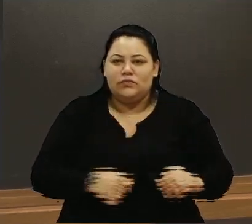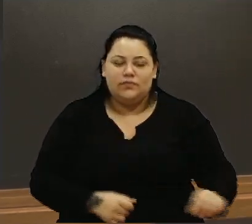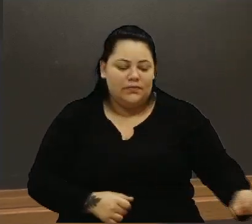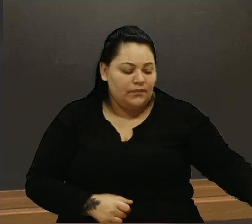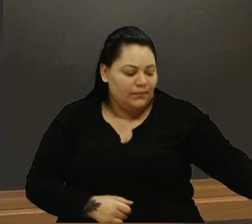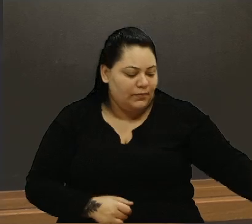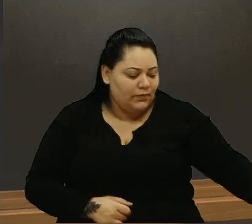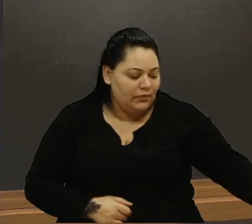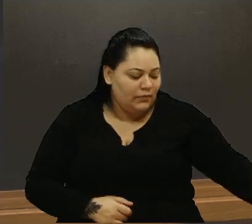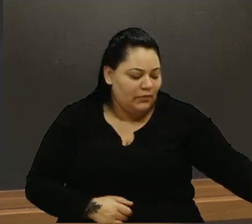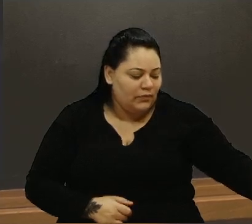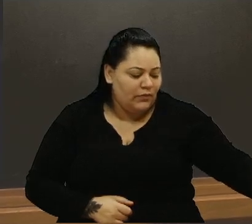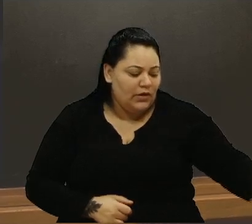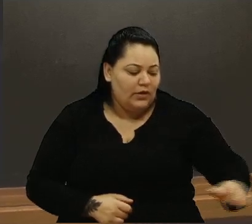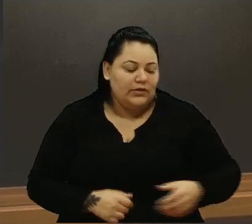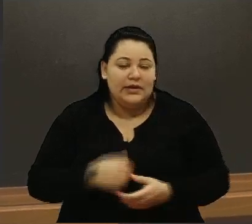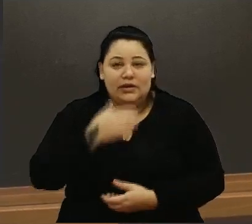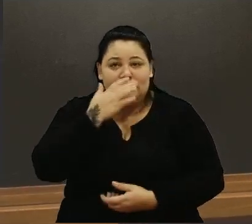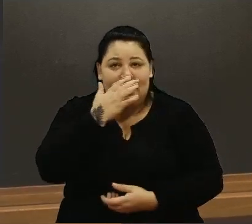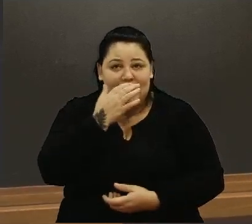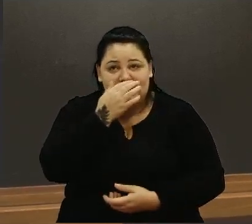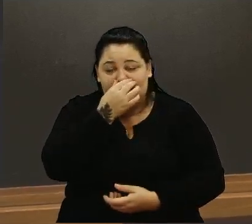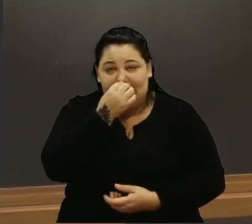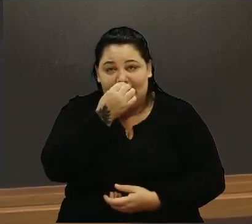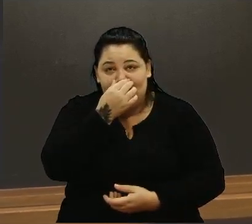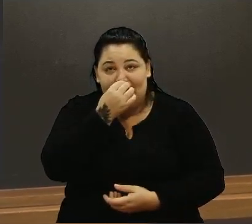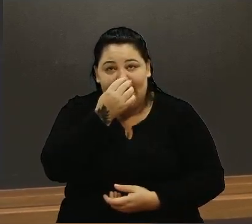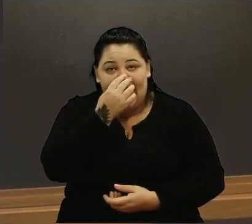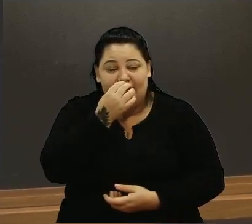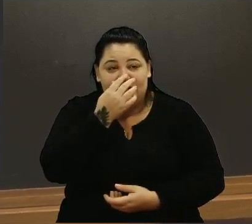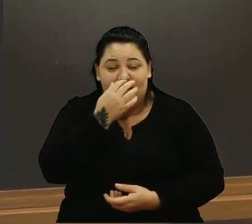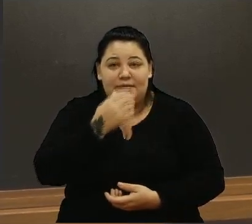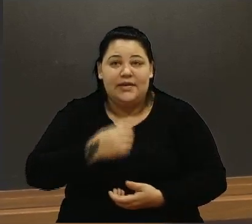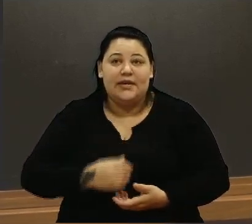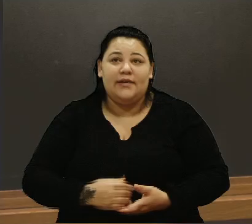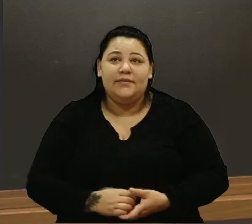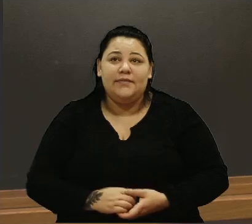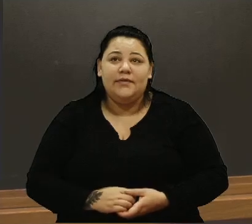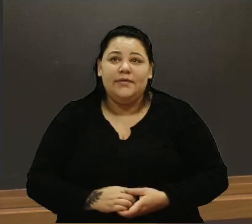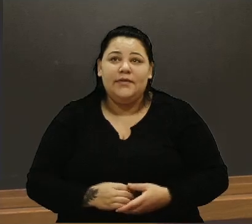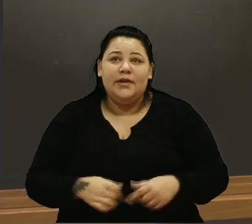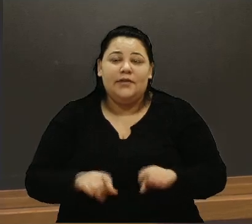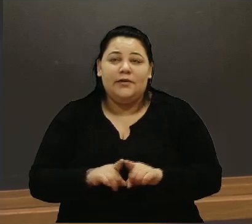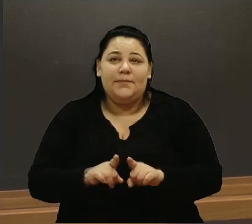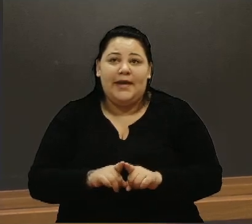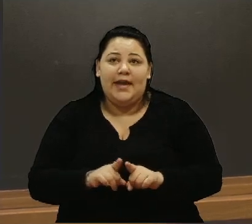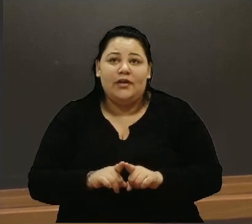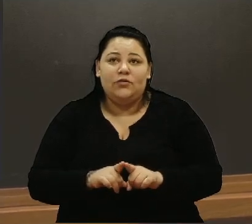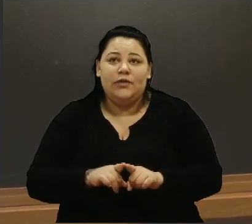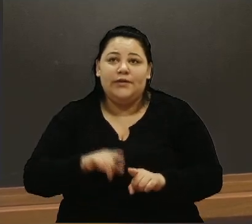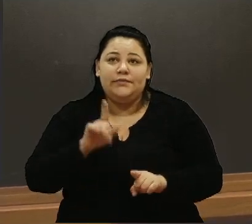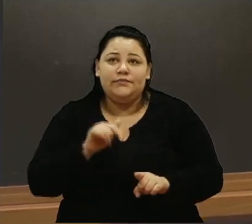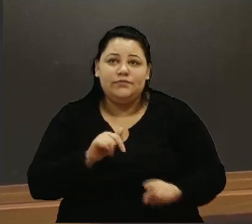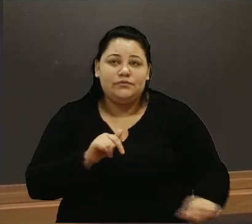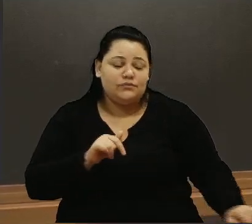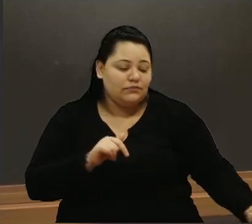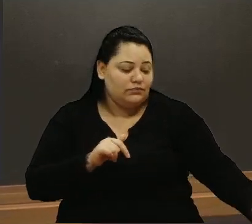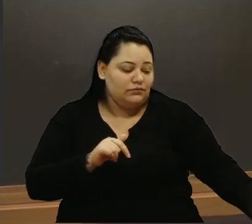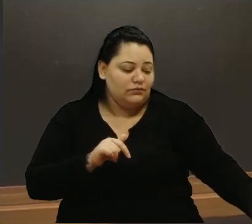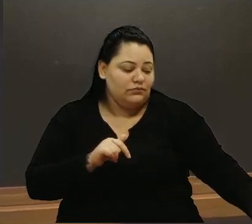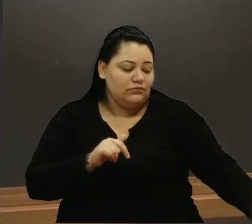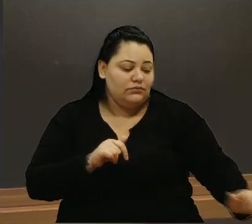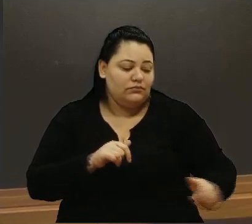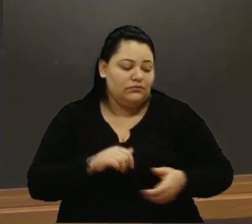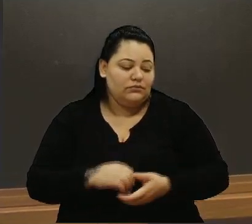que falta, com todo o respeito que eu tenho pelo prefeito Adiló, é gestão pública. É simplesmente nós pararmos e